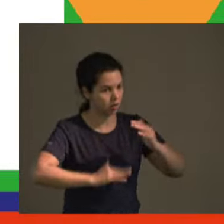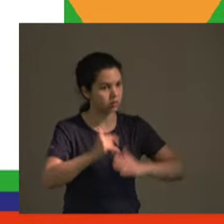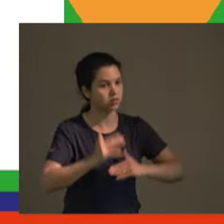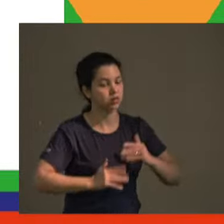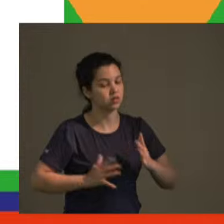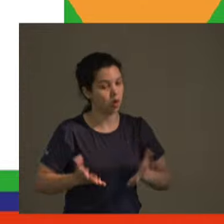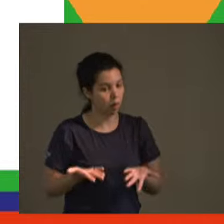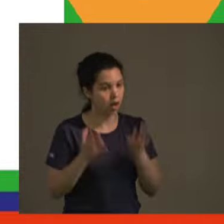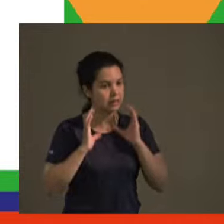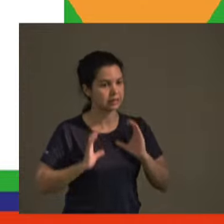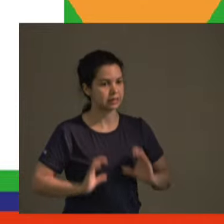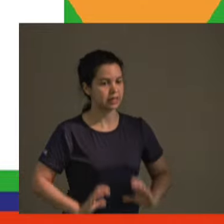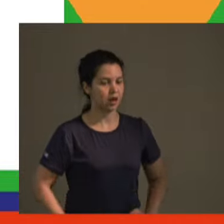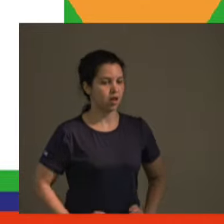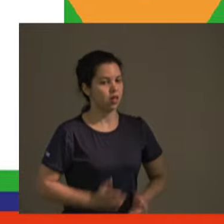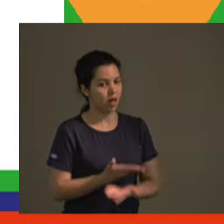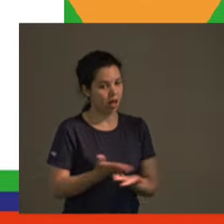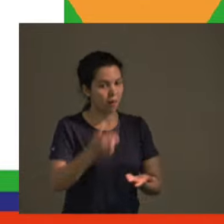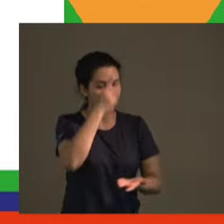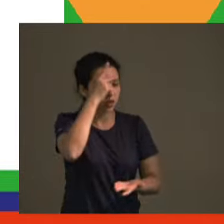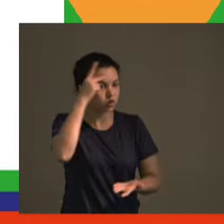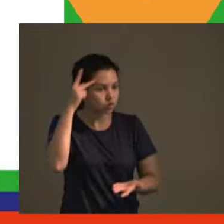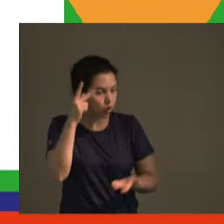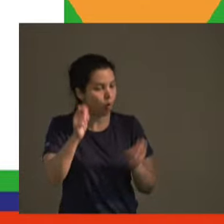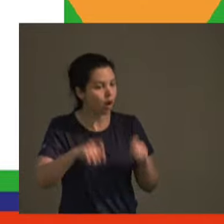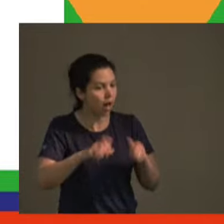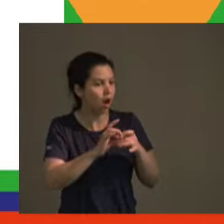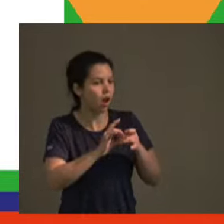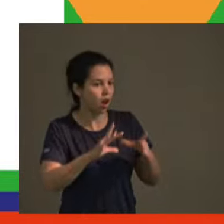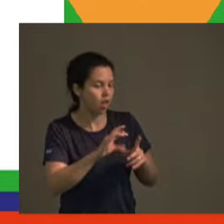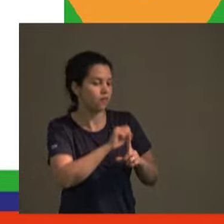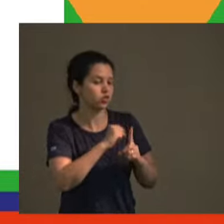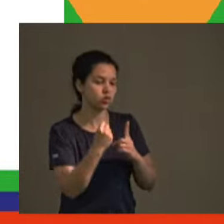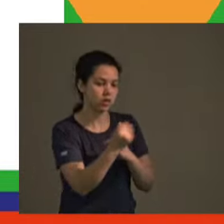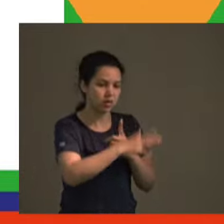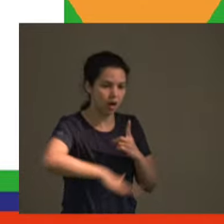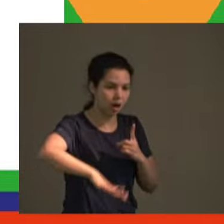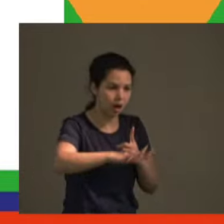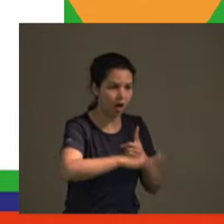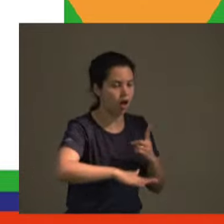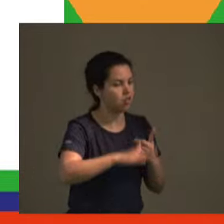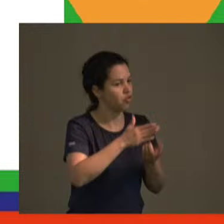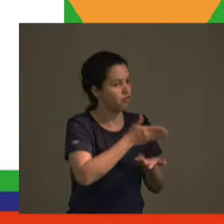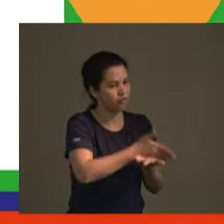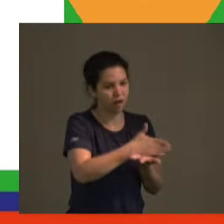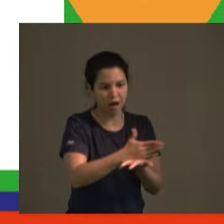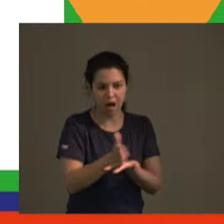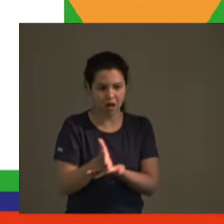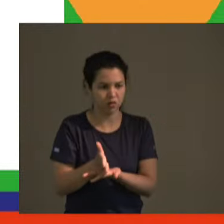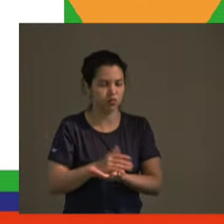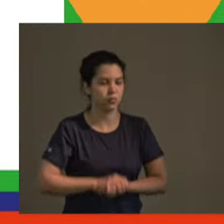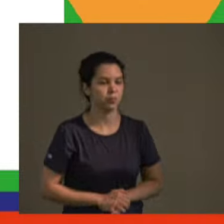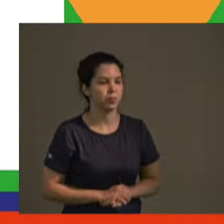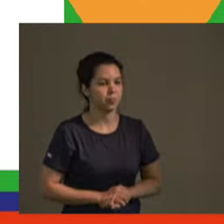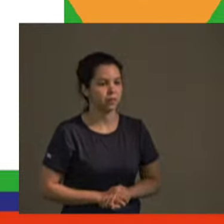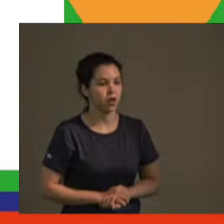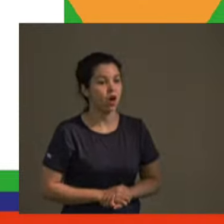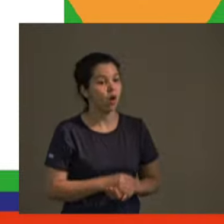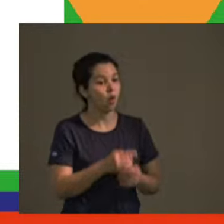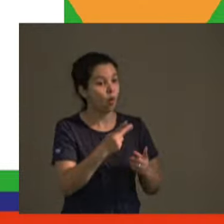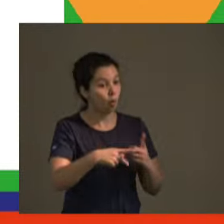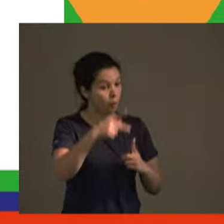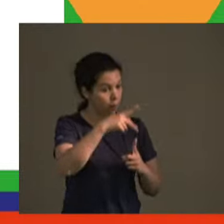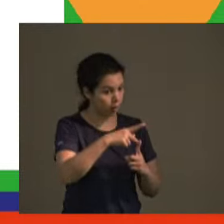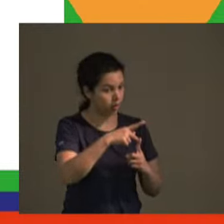cidadania, as pessoas com deficiência, nas várias dimensões da vida em sociedade, retomando marcas já conhecidas do Plano Viver Sem Limite e